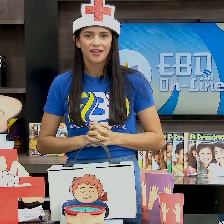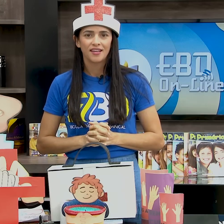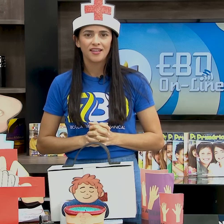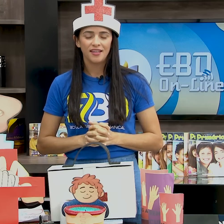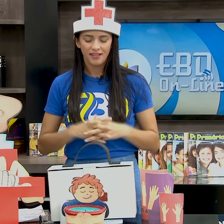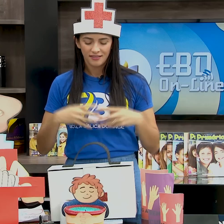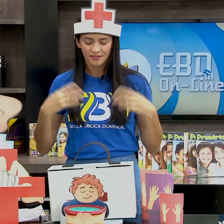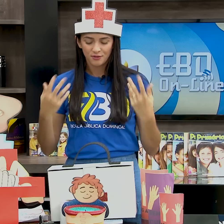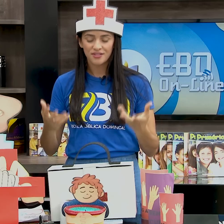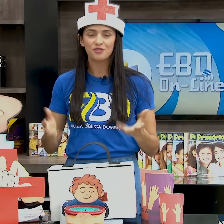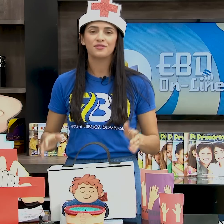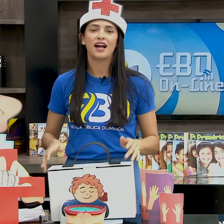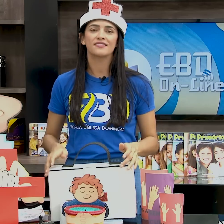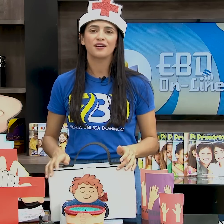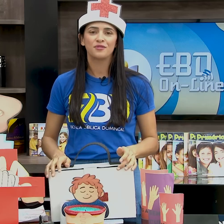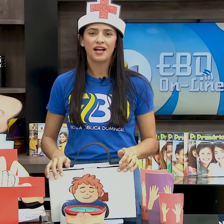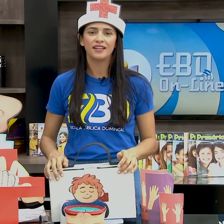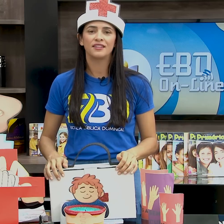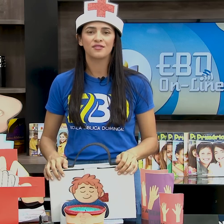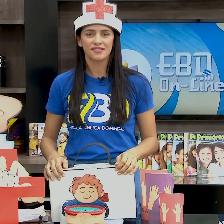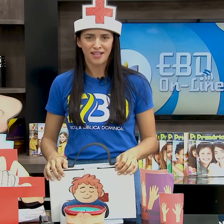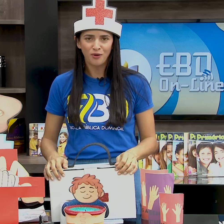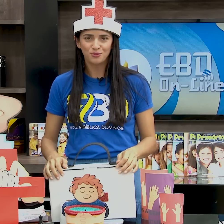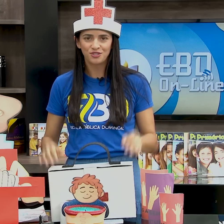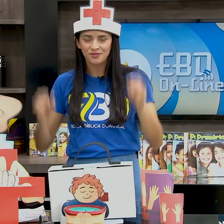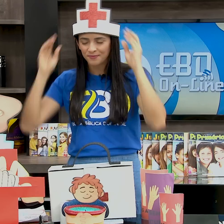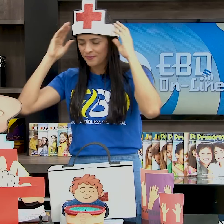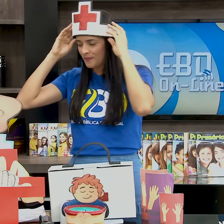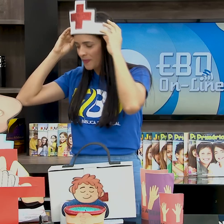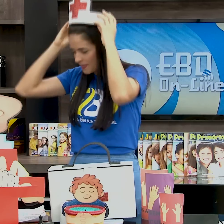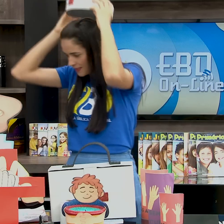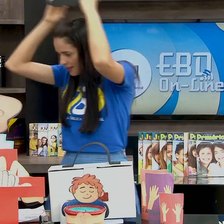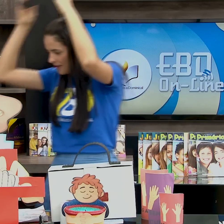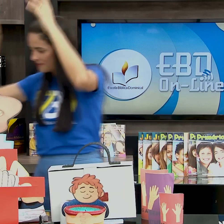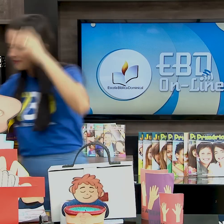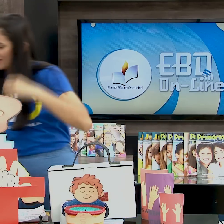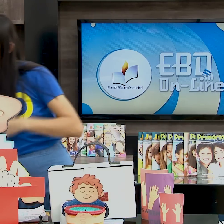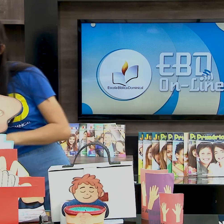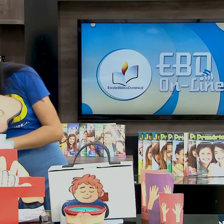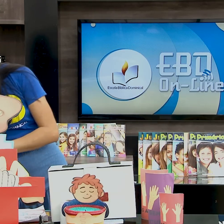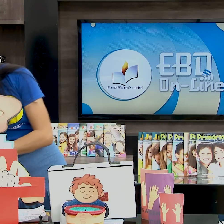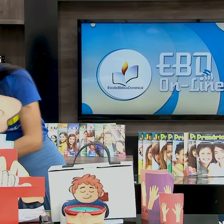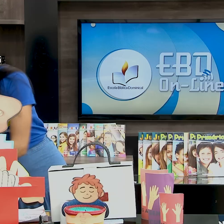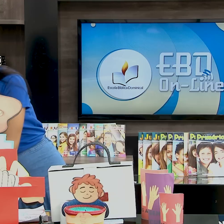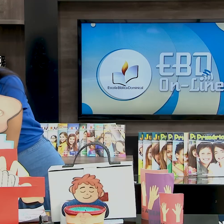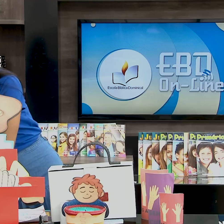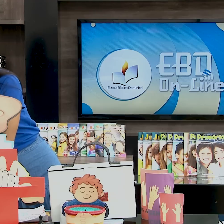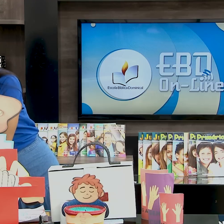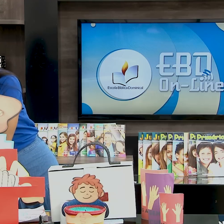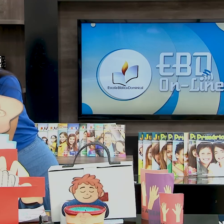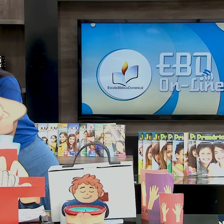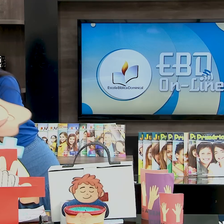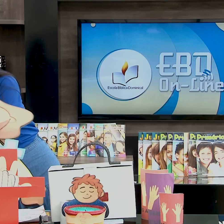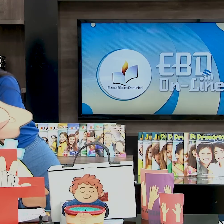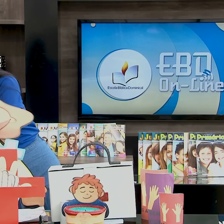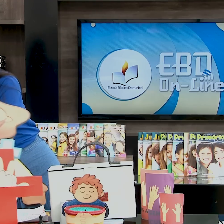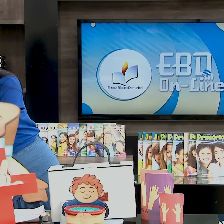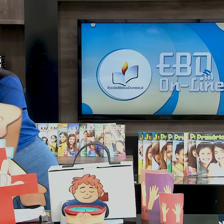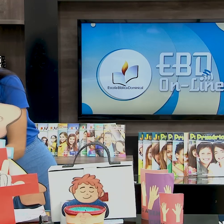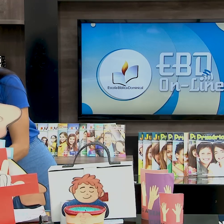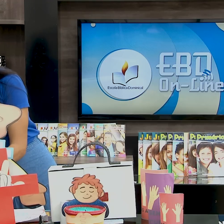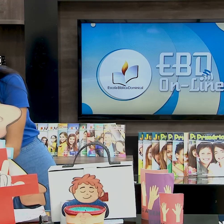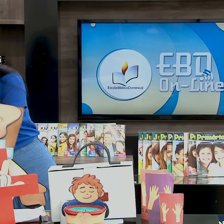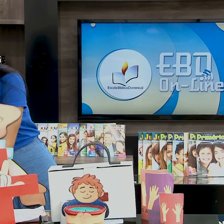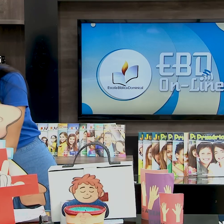e nos ajudasse a cuidar da nossa saúde né E aí quando nós estamos dodói